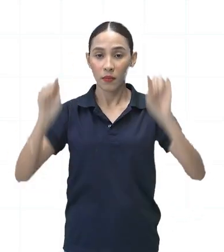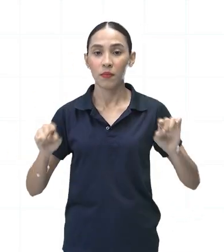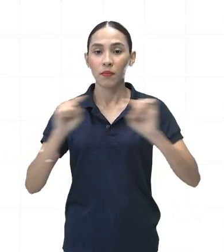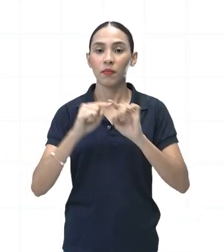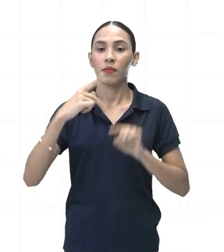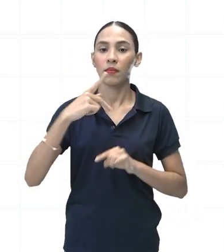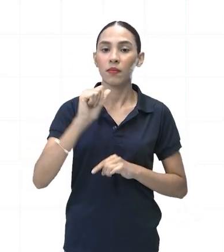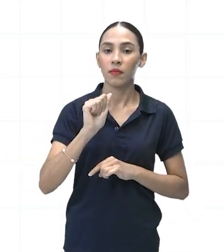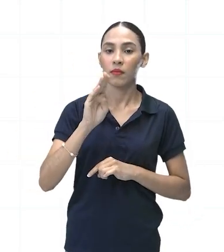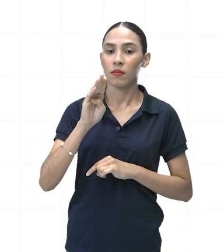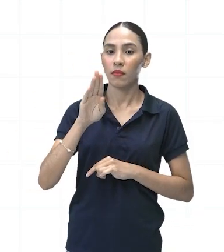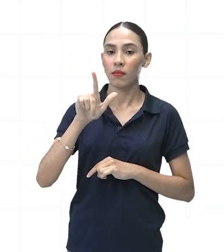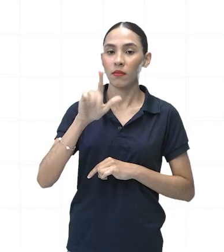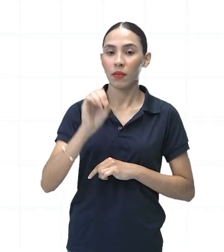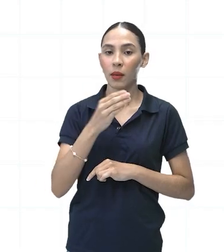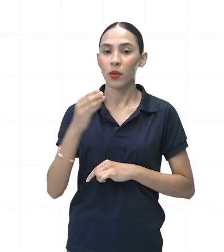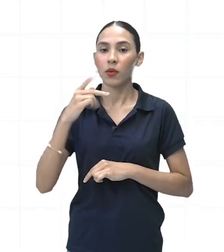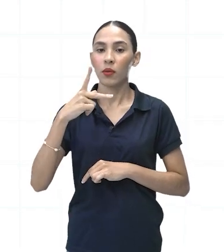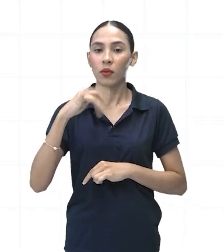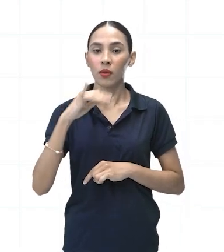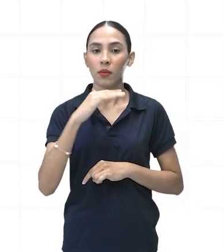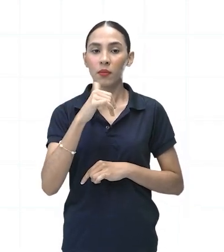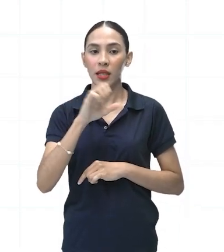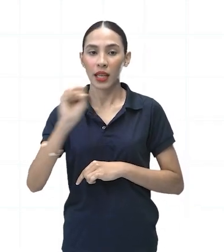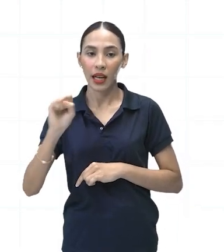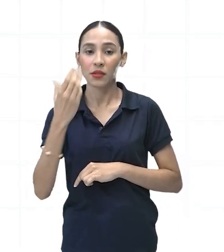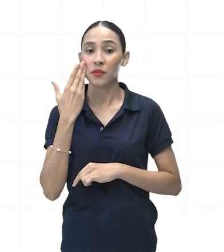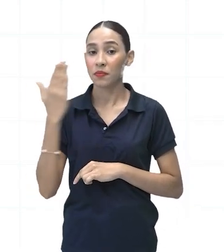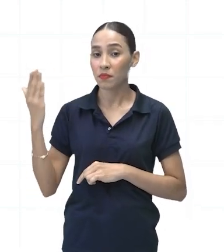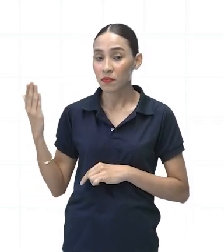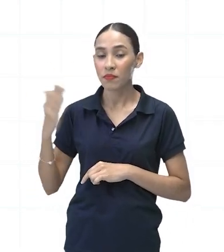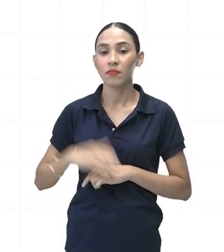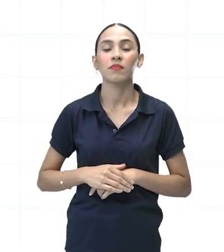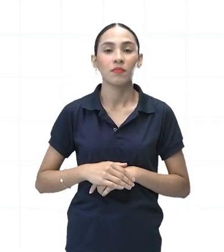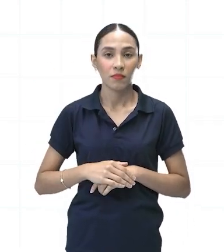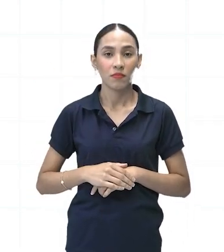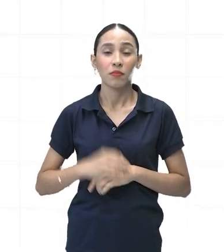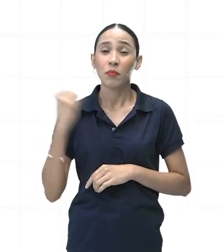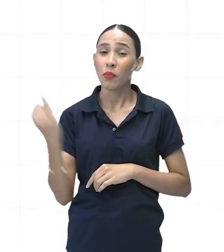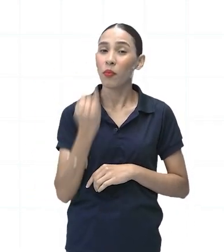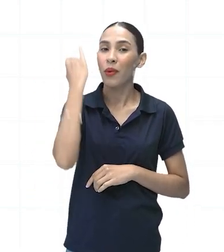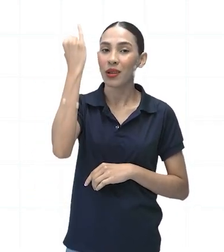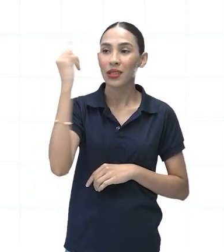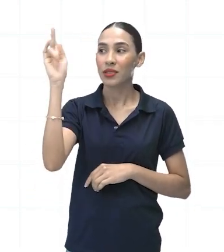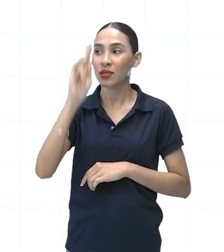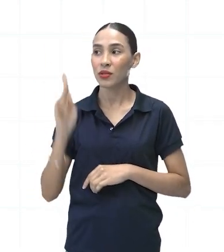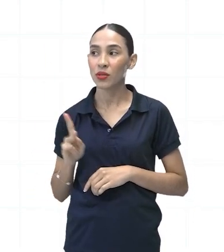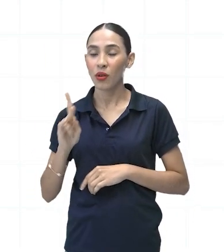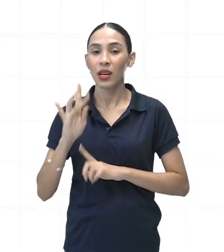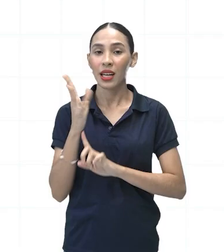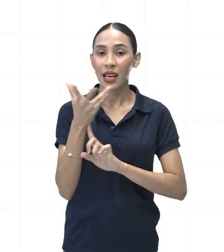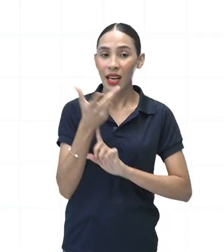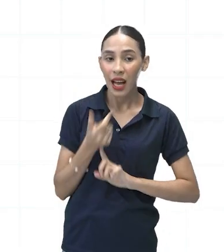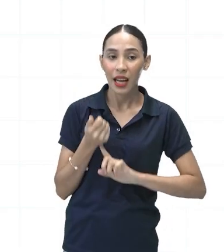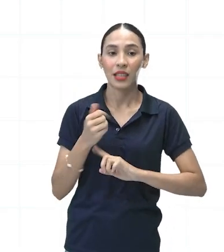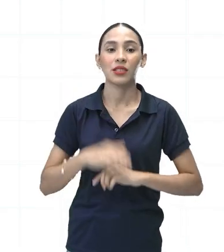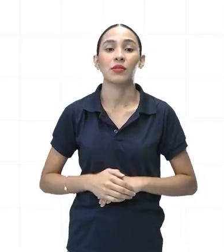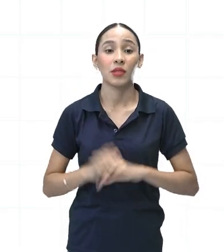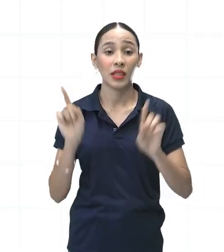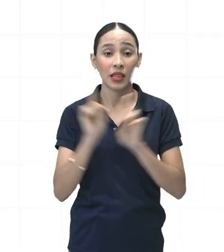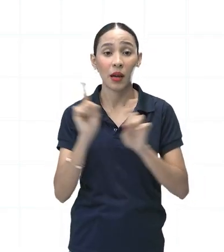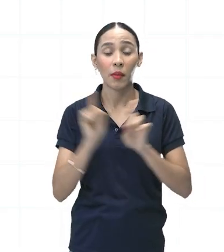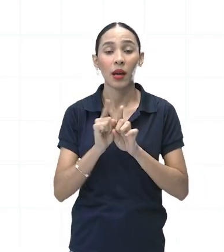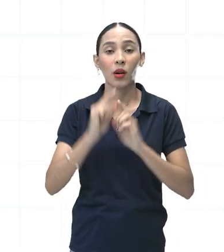Picasso, Demoiselle d'Avignon, considerado um divisor na água na história da arte ocidental. O